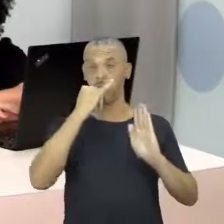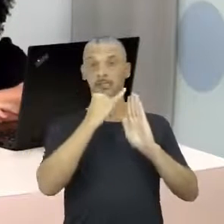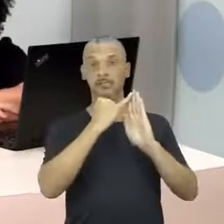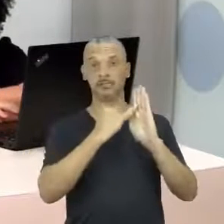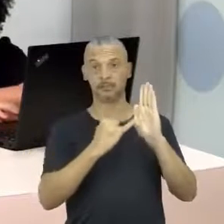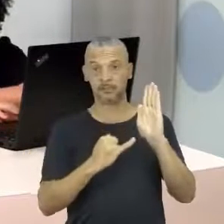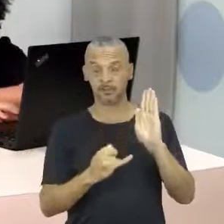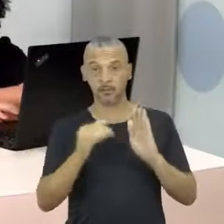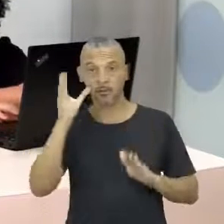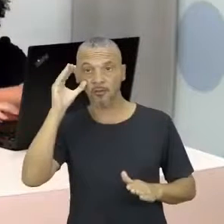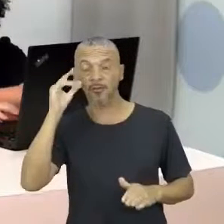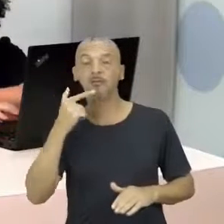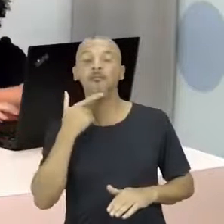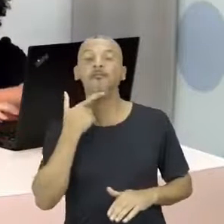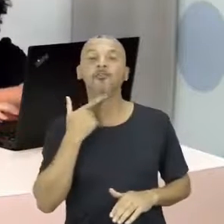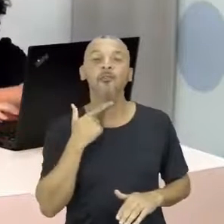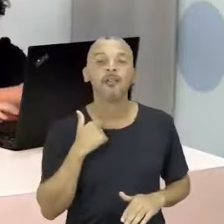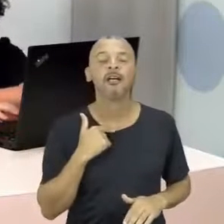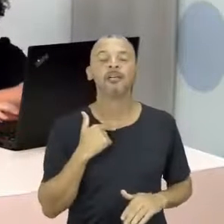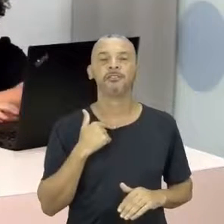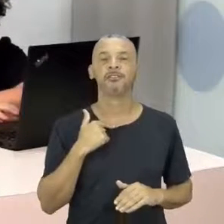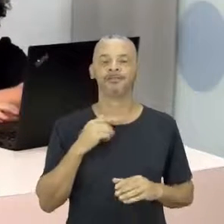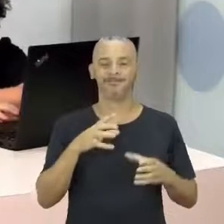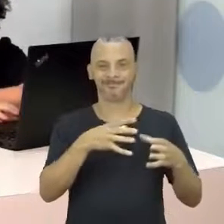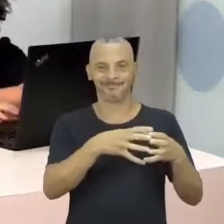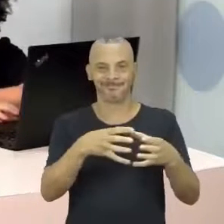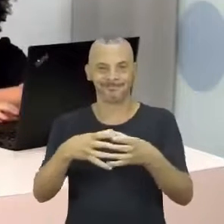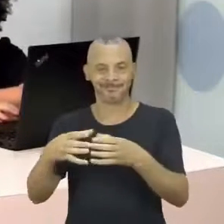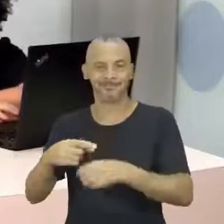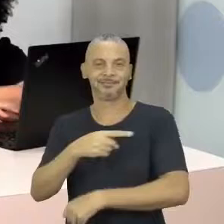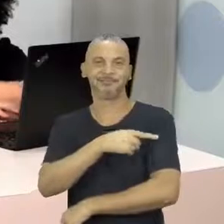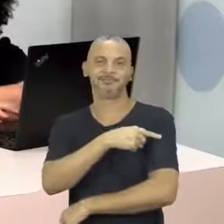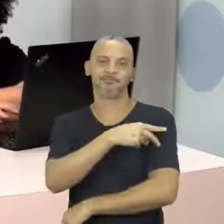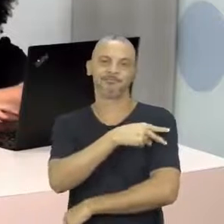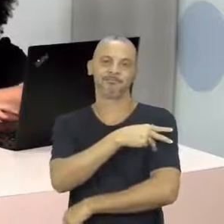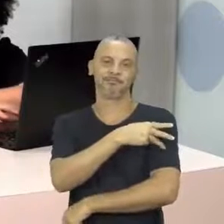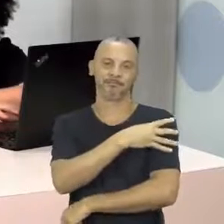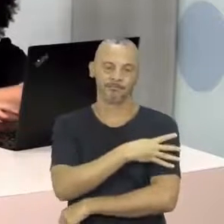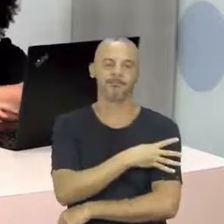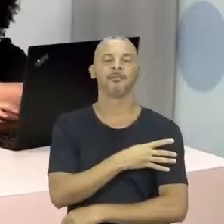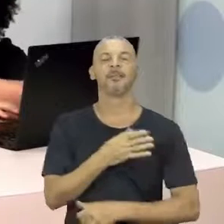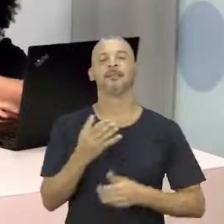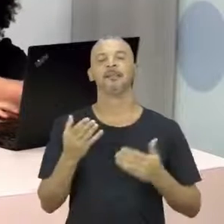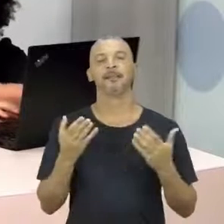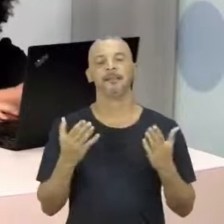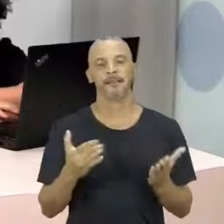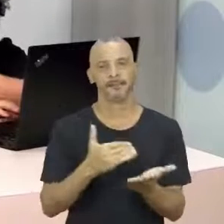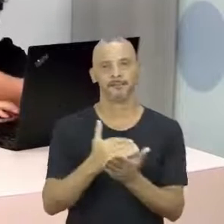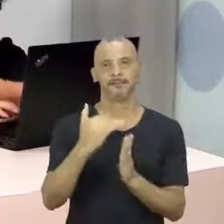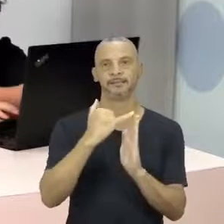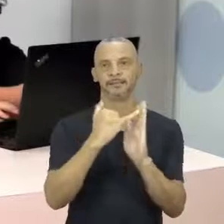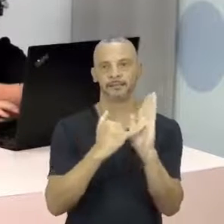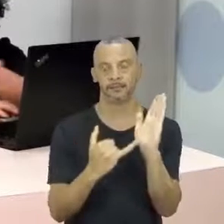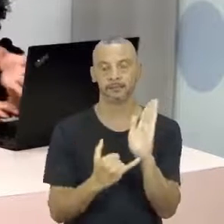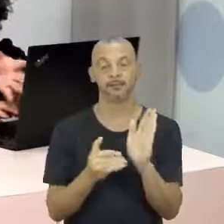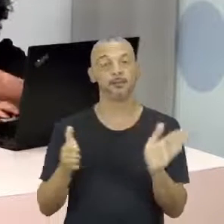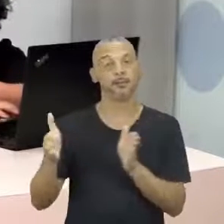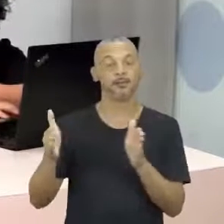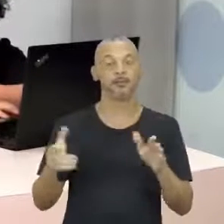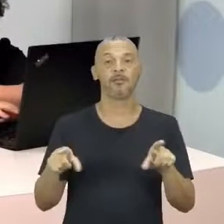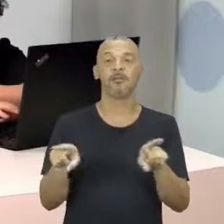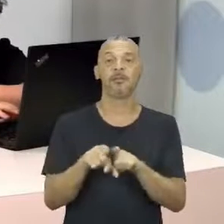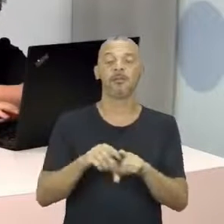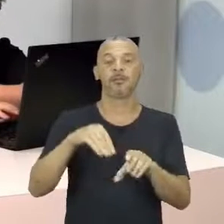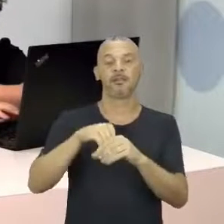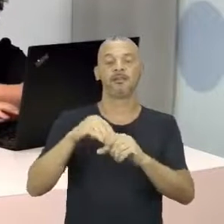que tinham interesse em atuar em classes, anos iniciais, fizeram as inscrições nesse período. Inclusive, dentro